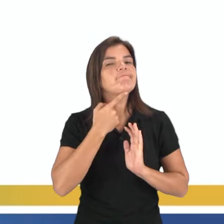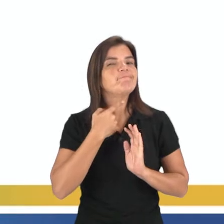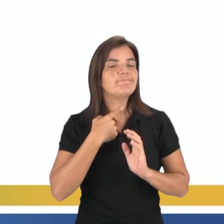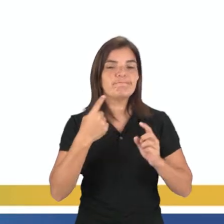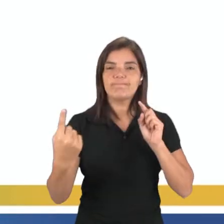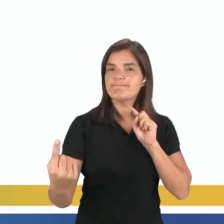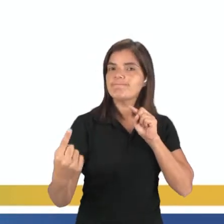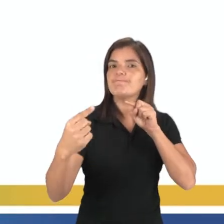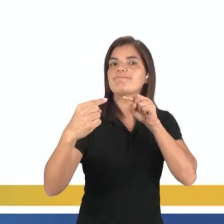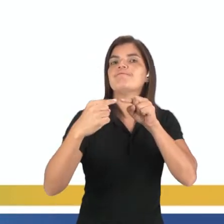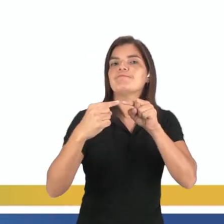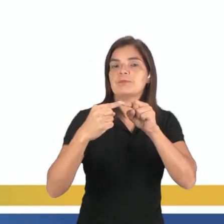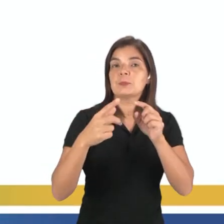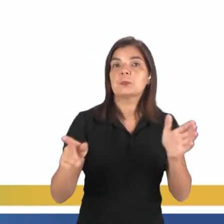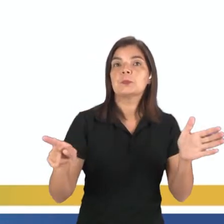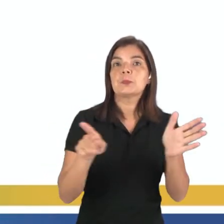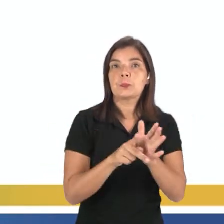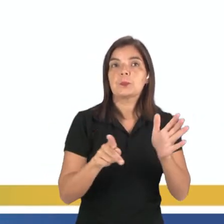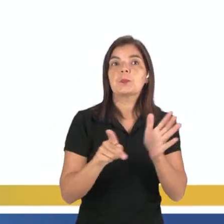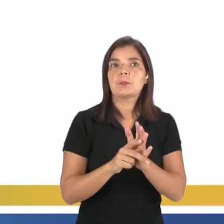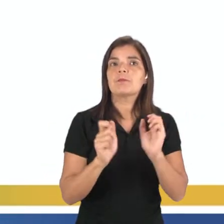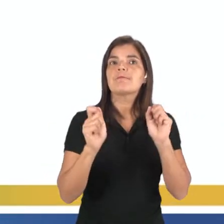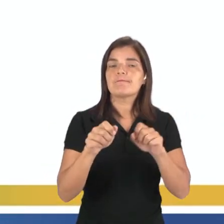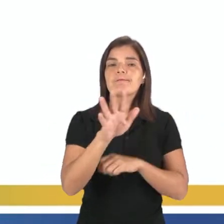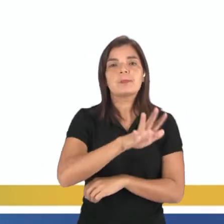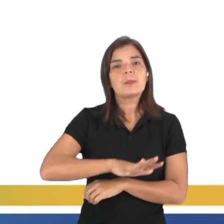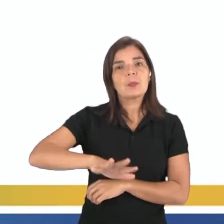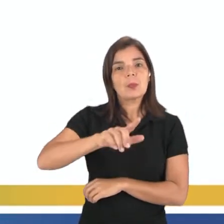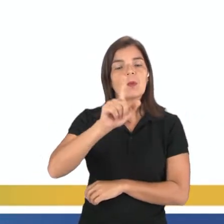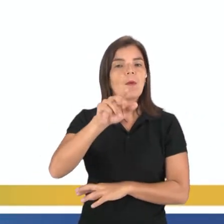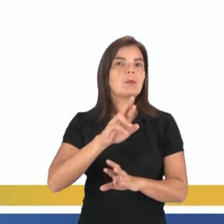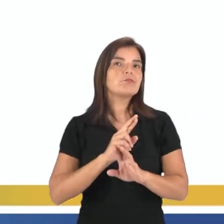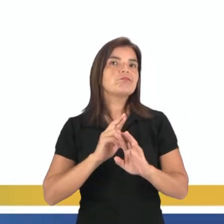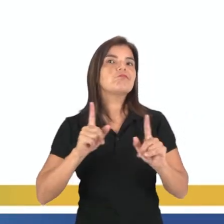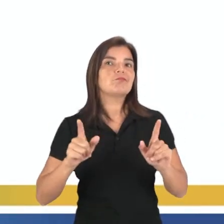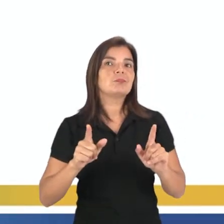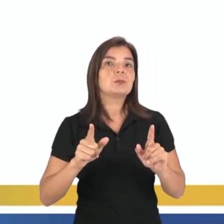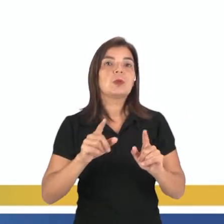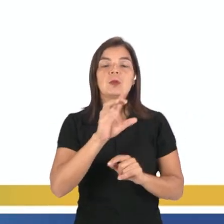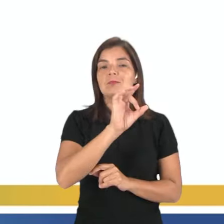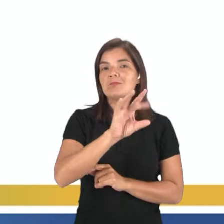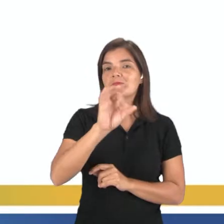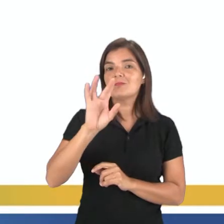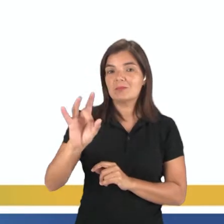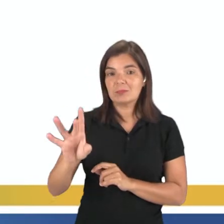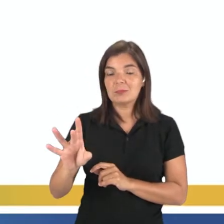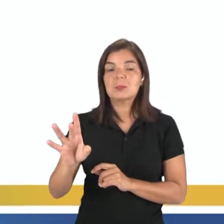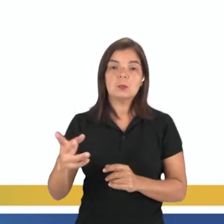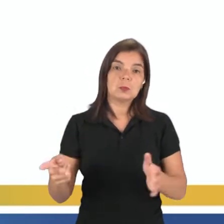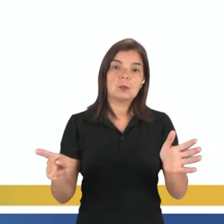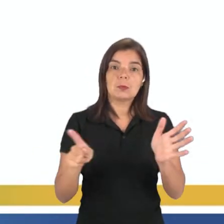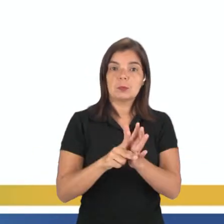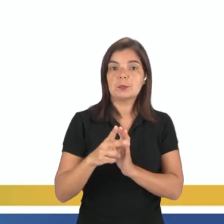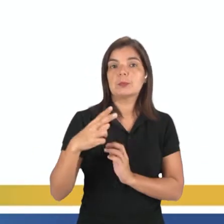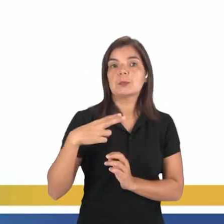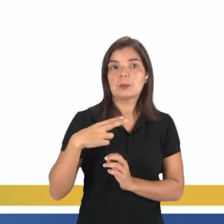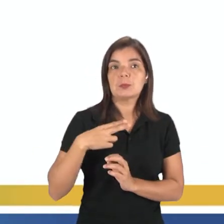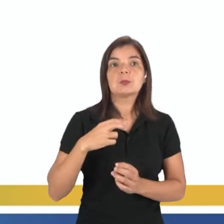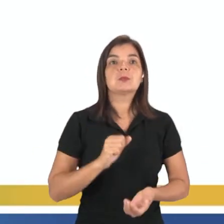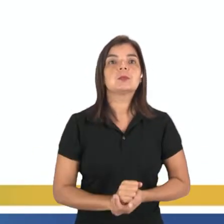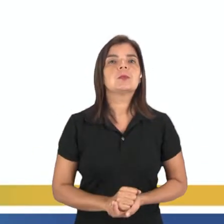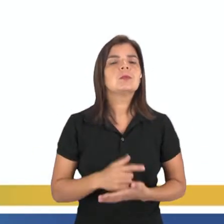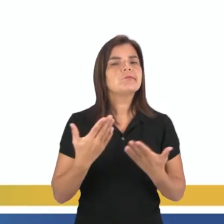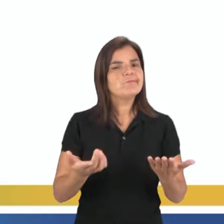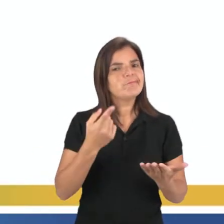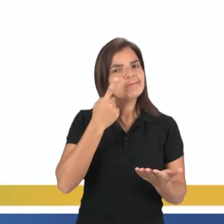atingir um objetivo específico, que pode e geralmente é diferente de acordo com cada situação